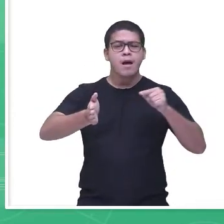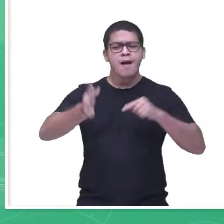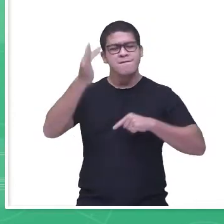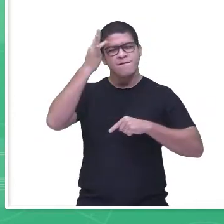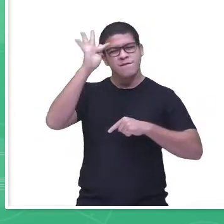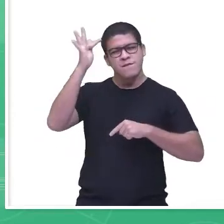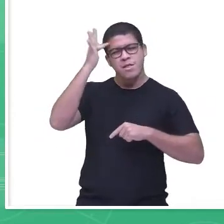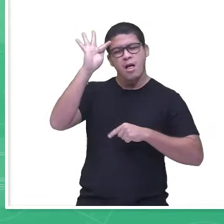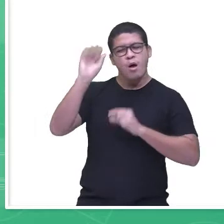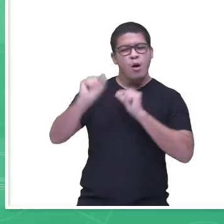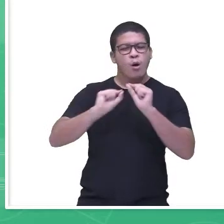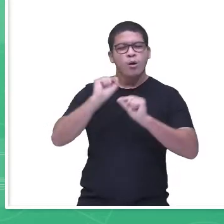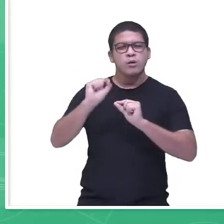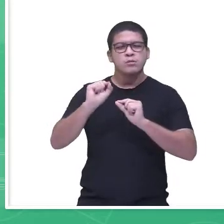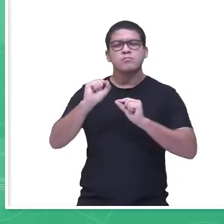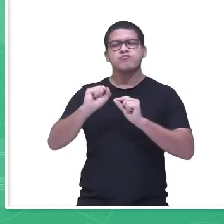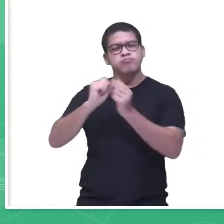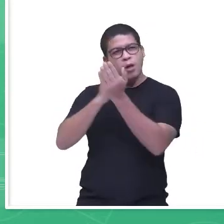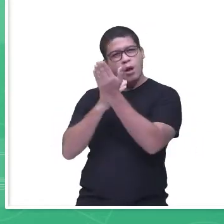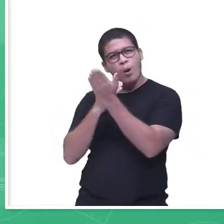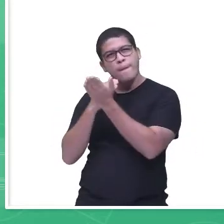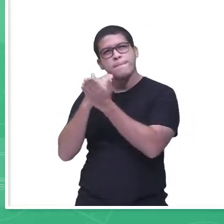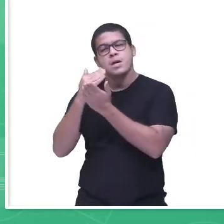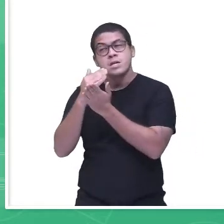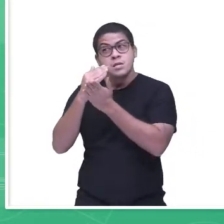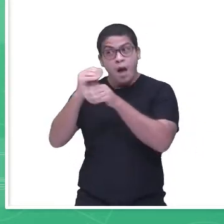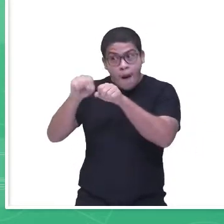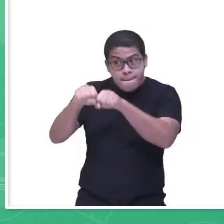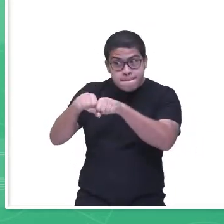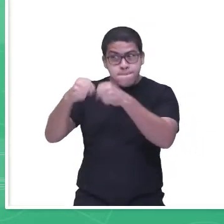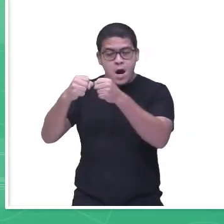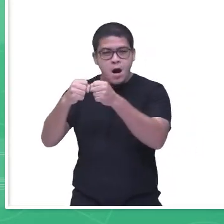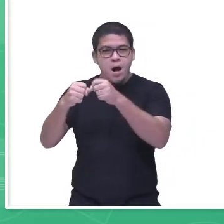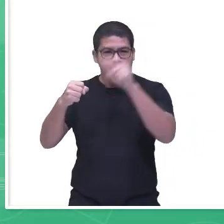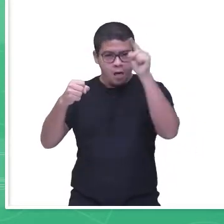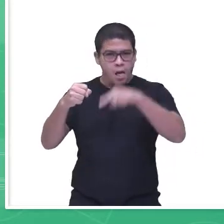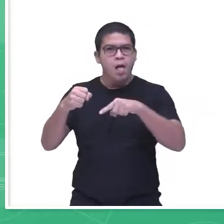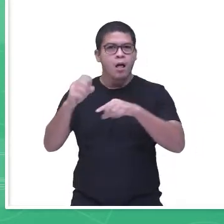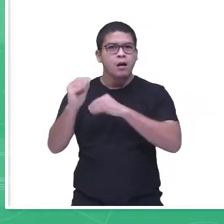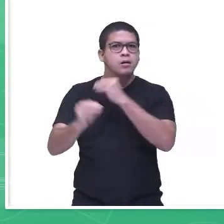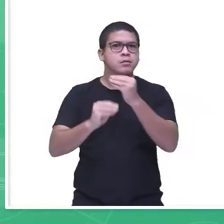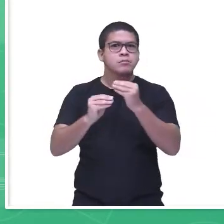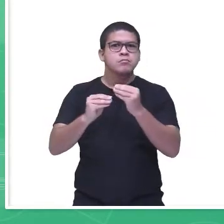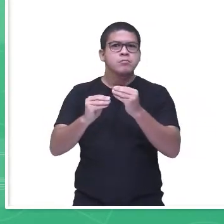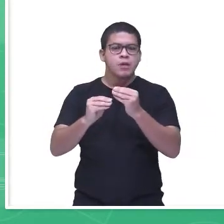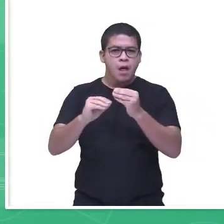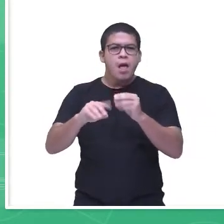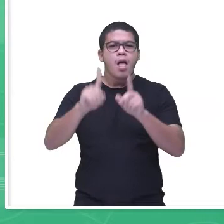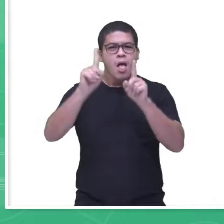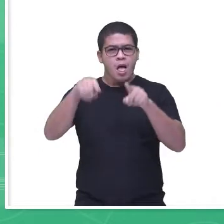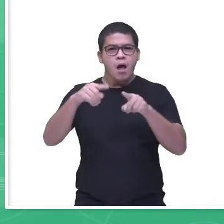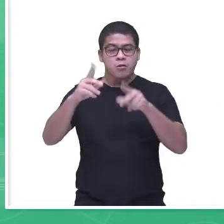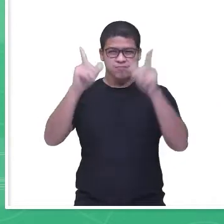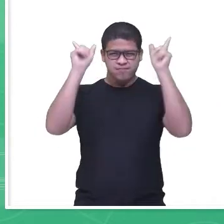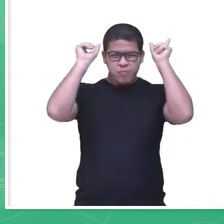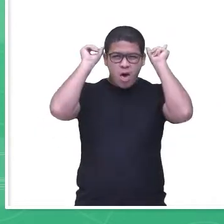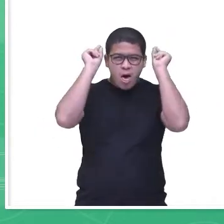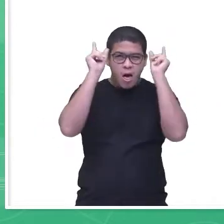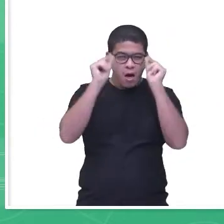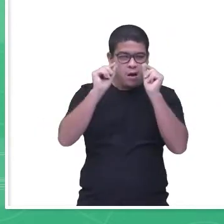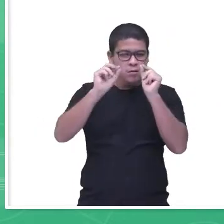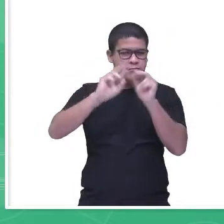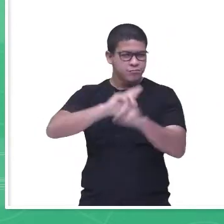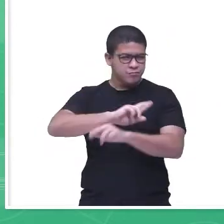que iniciaram esse pensamento, que romperam com a mitologia, rompem com a mitologia grega, e aí começa